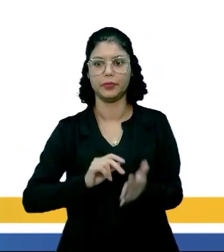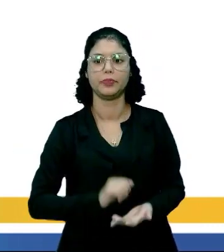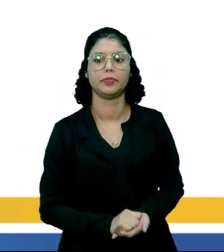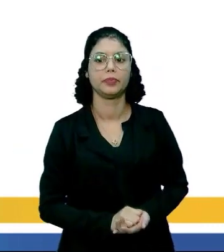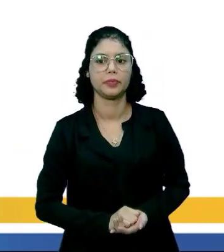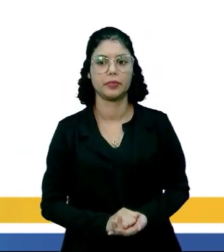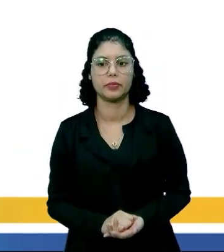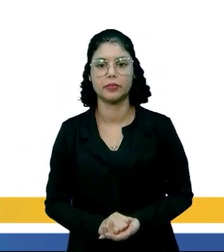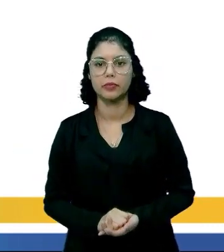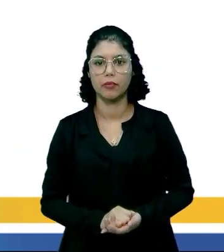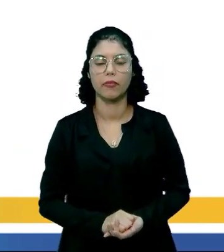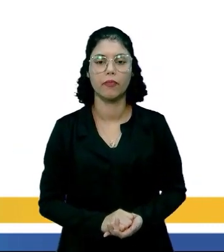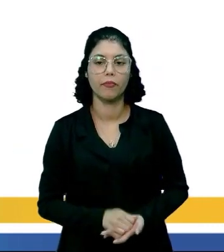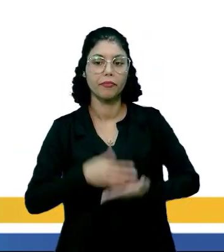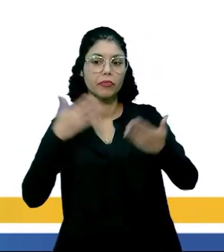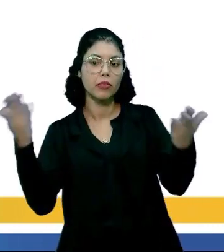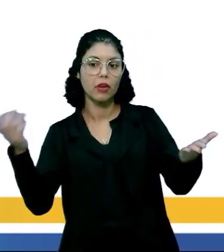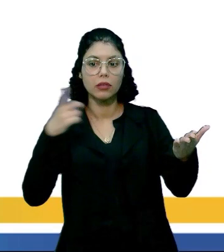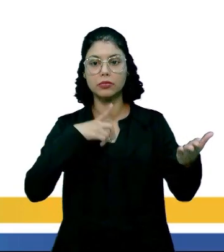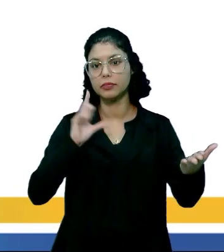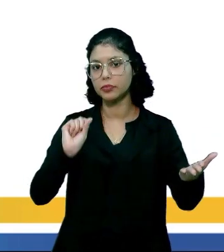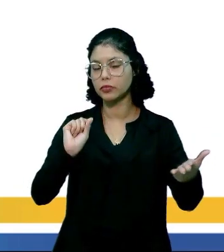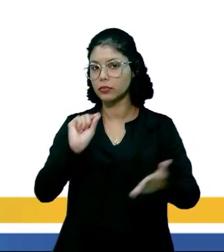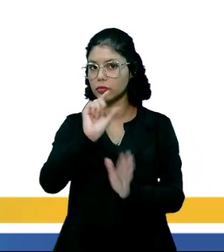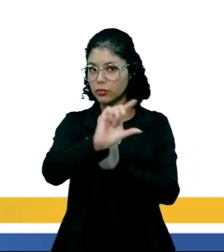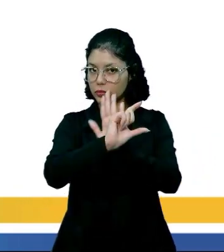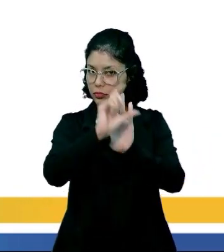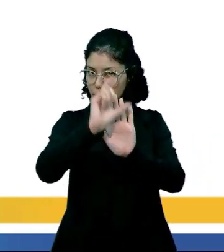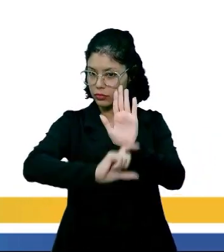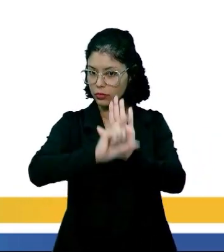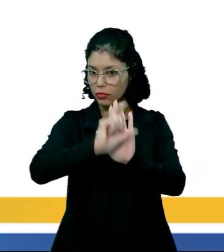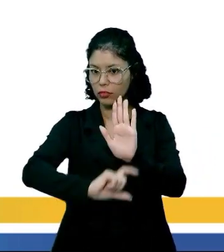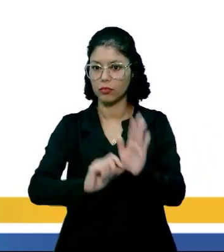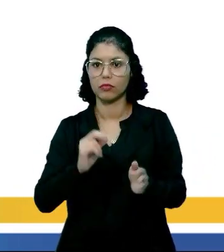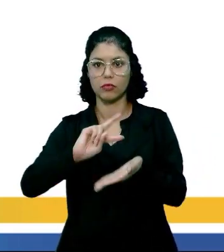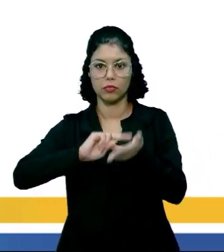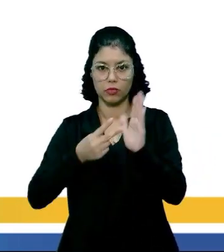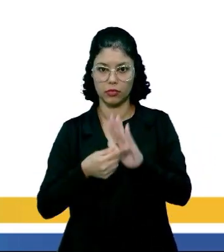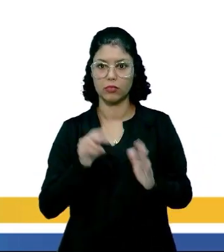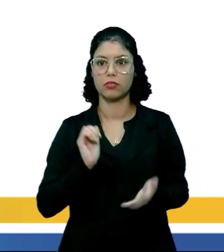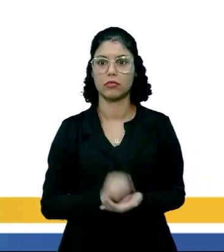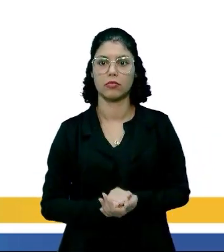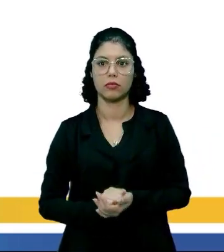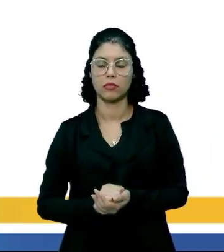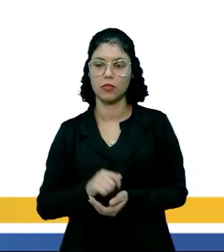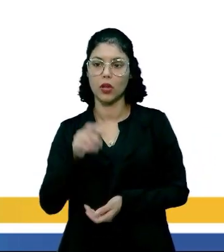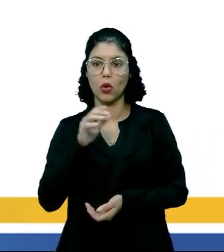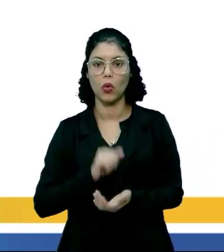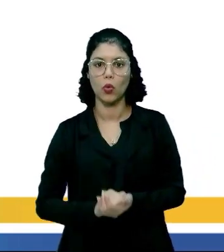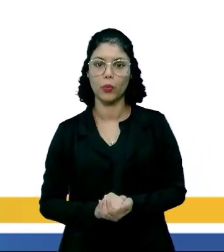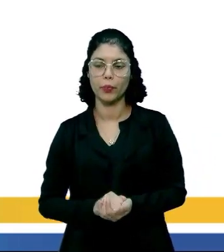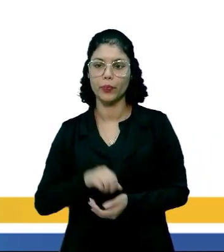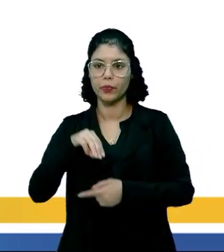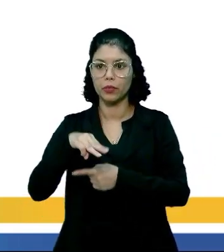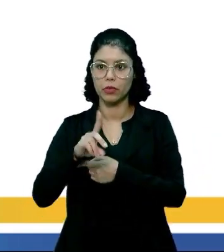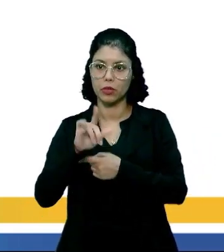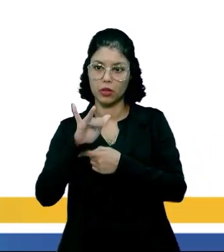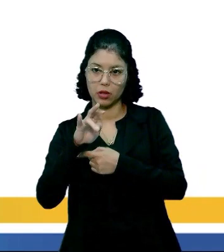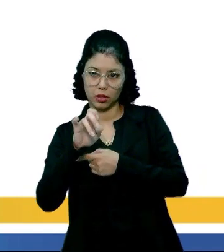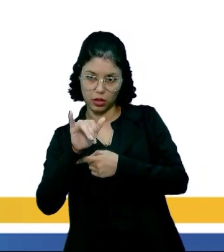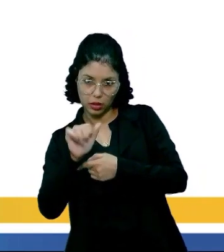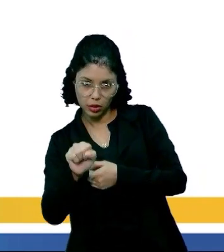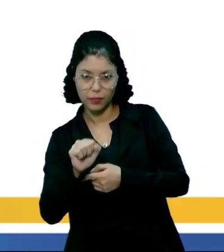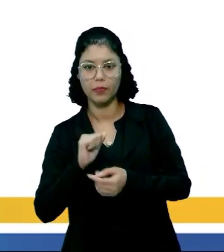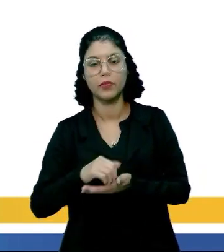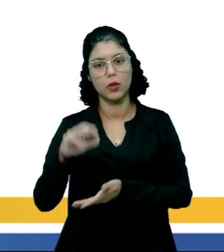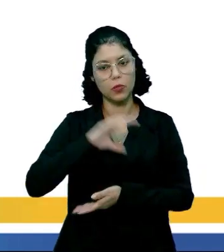significado. Então, a gente tem aí uma definição do Michaelis, ou Michaelis, da língua portuguesa, que vai trazer aí,